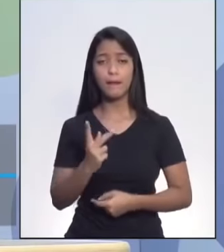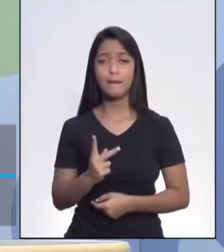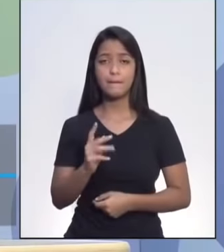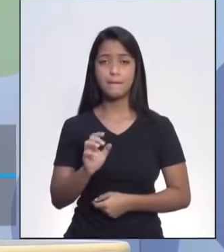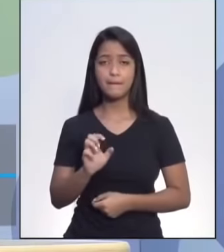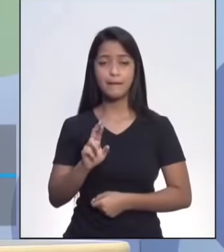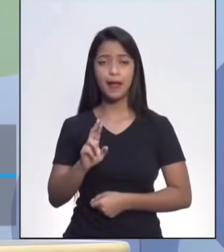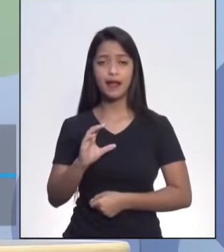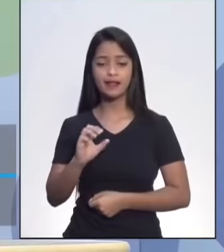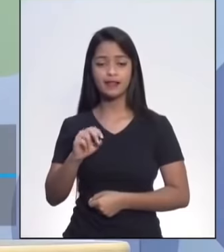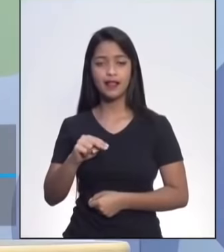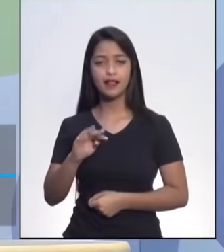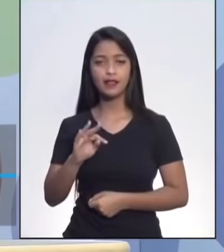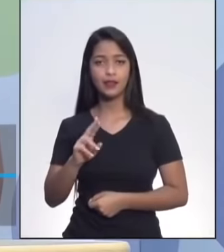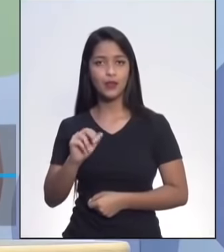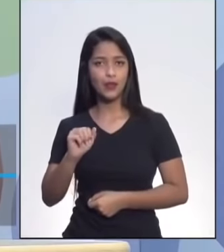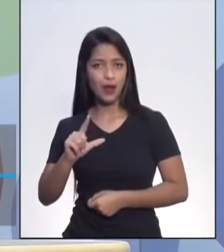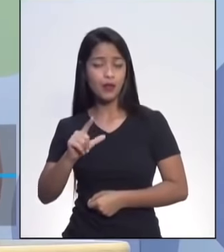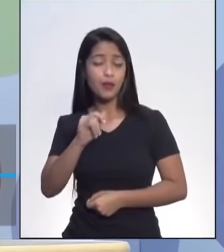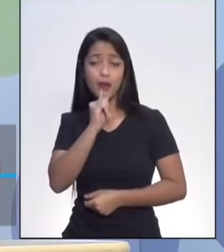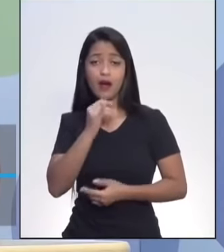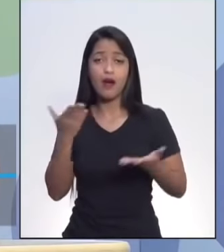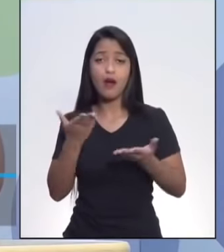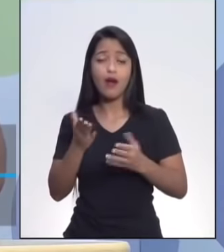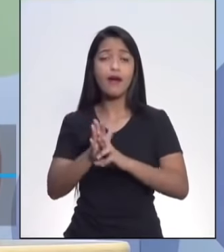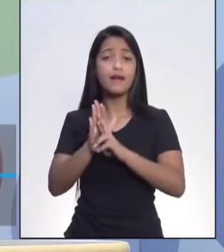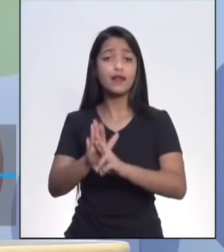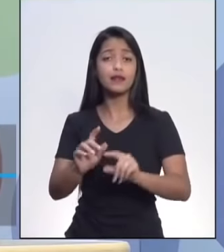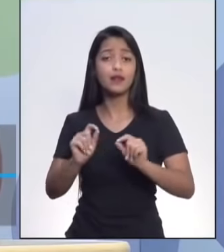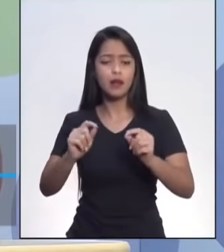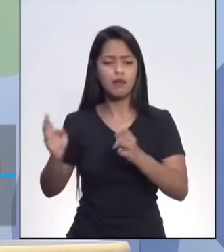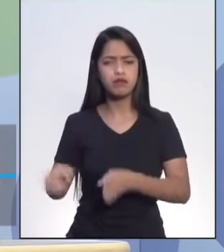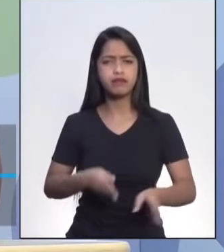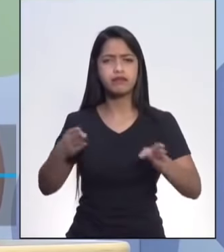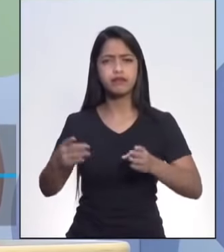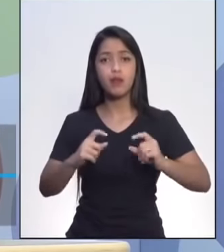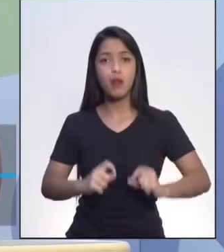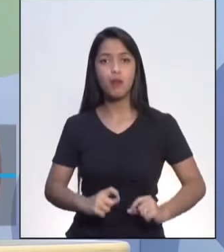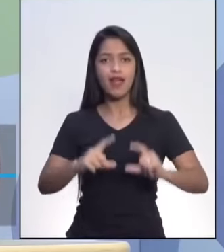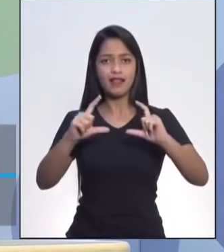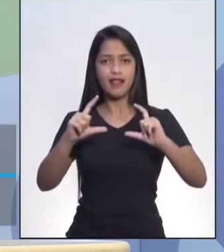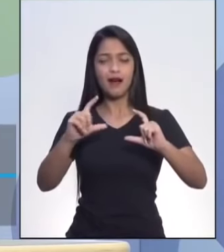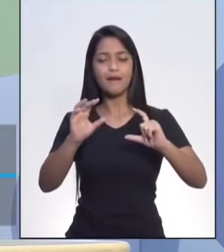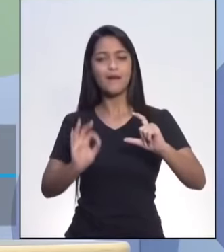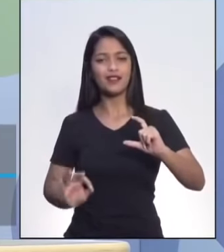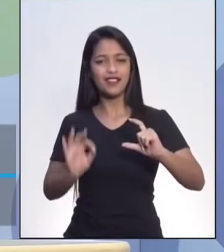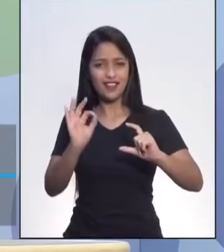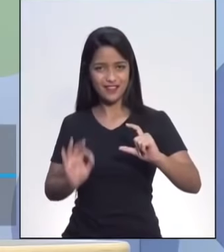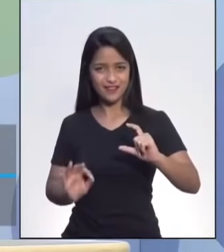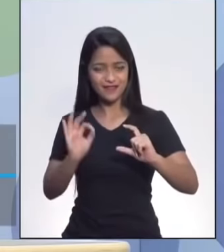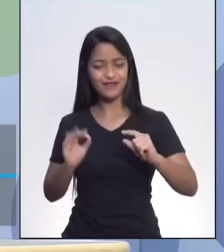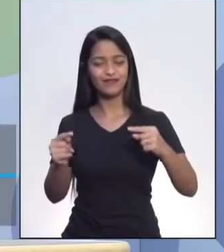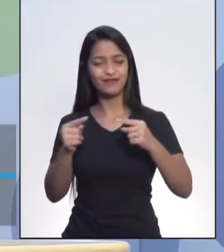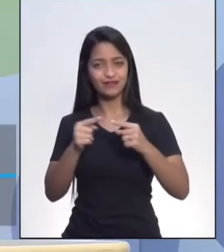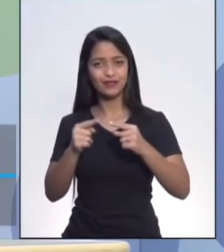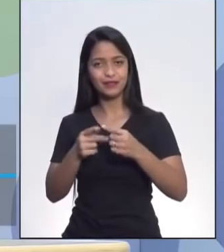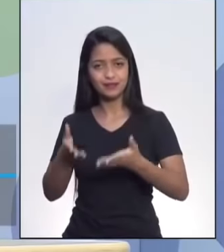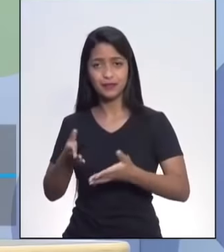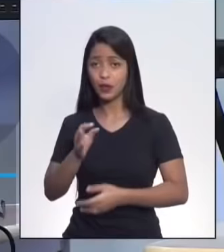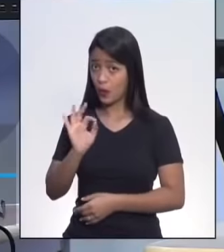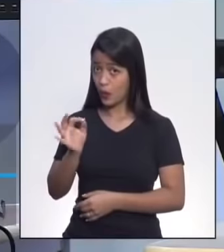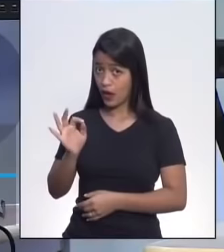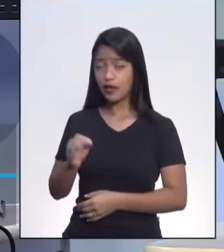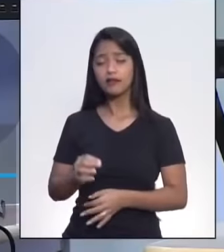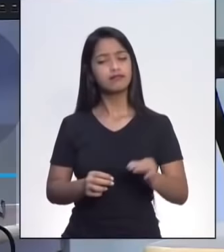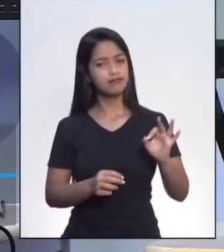o aumento da produção, tá bom? Então, percentual é um sinônimo de porcentagem, correto?